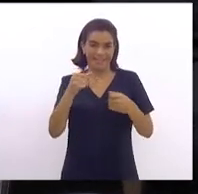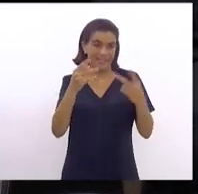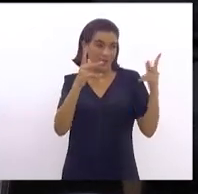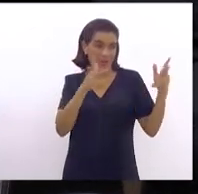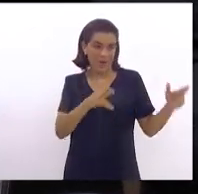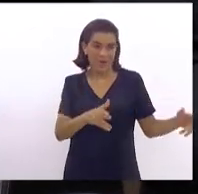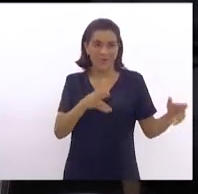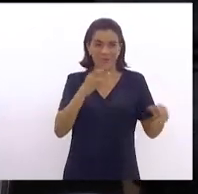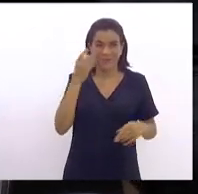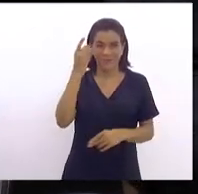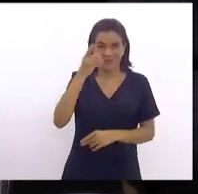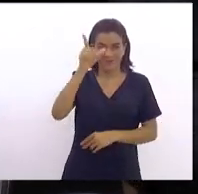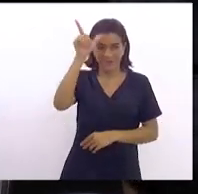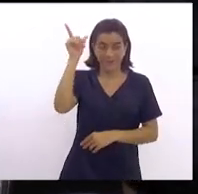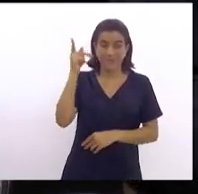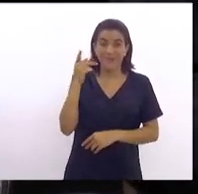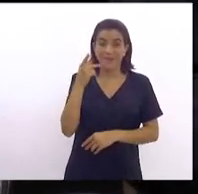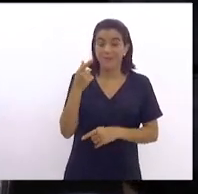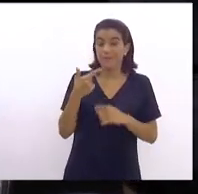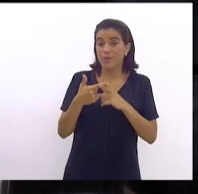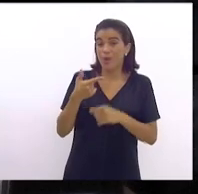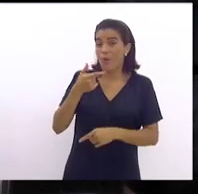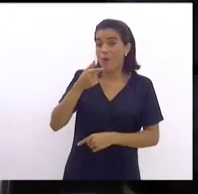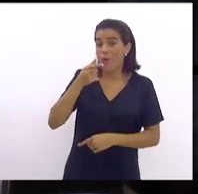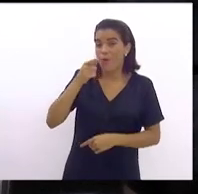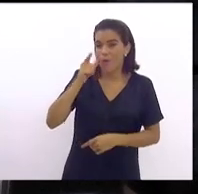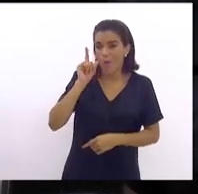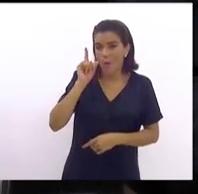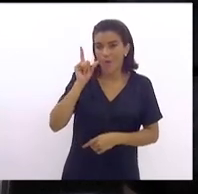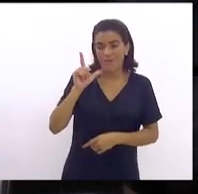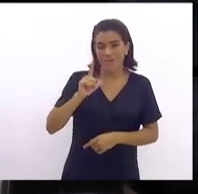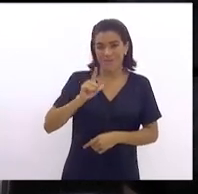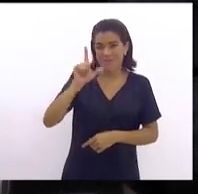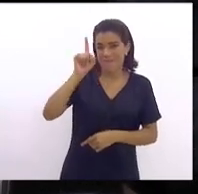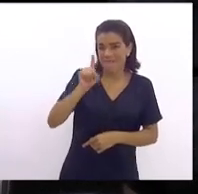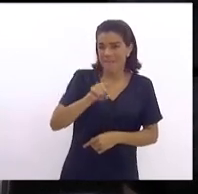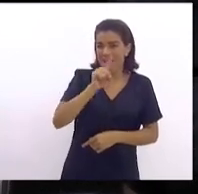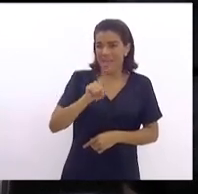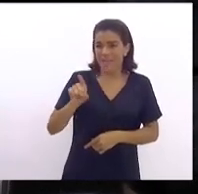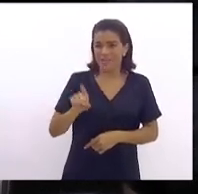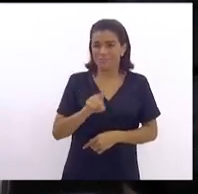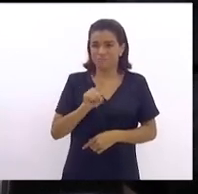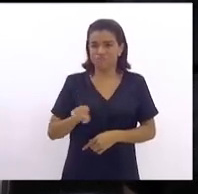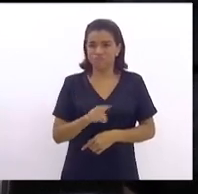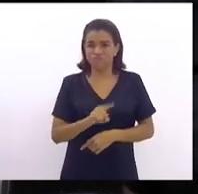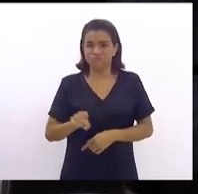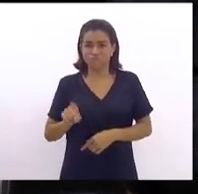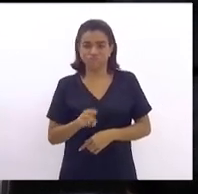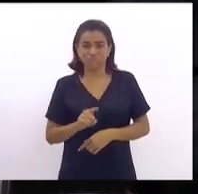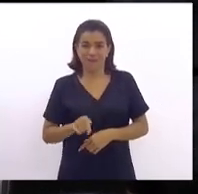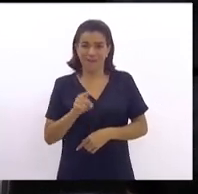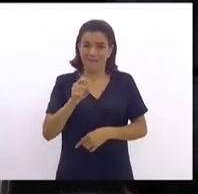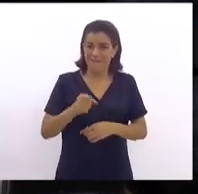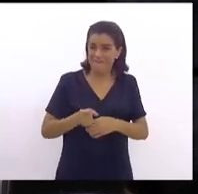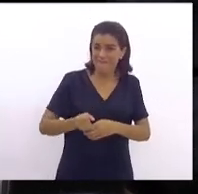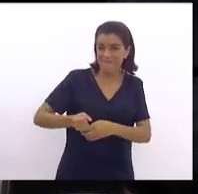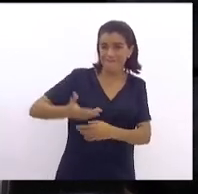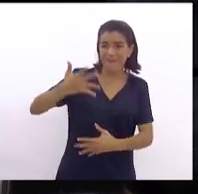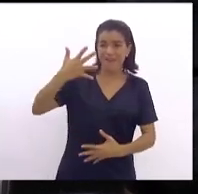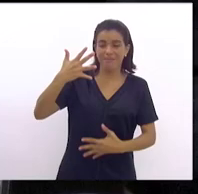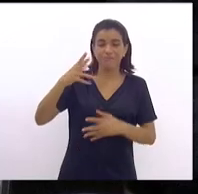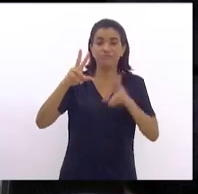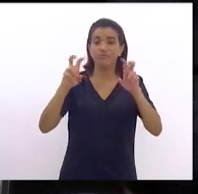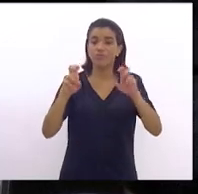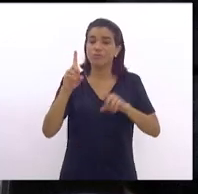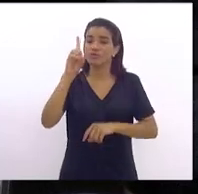Paulo fez, porque ontem nós enfrentamos vários vetos totais em relação a matérias que tratavam de